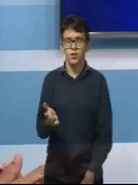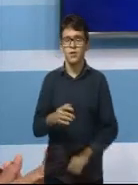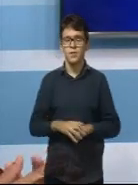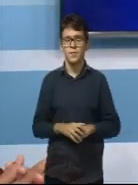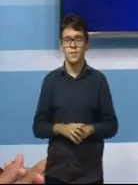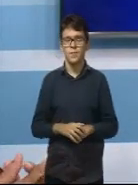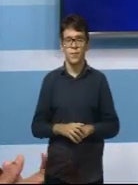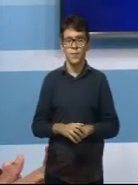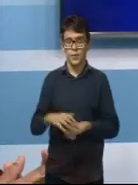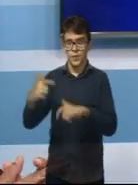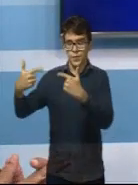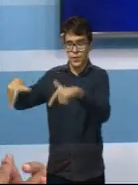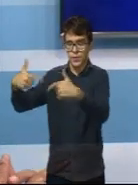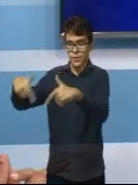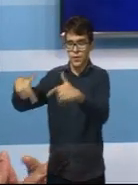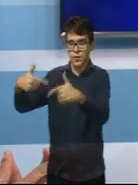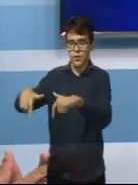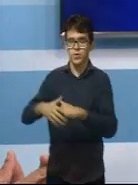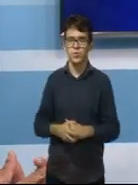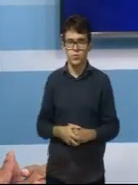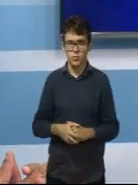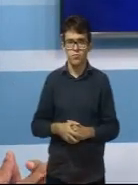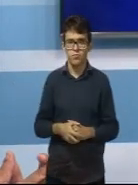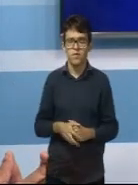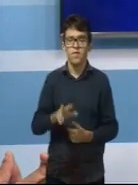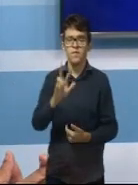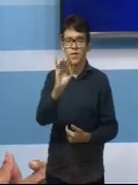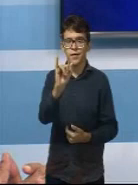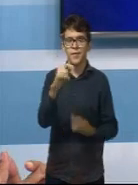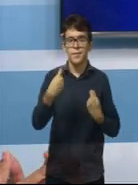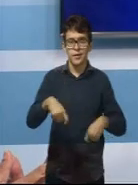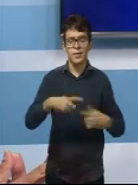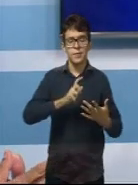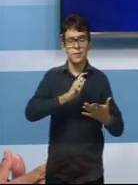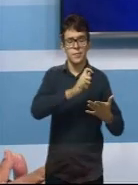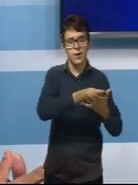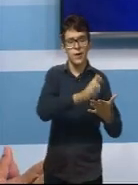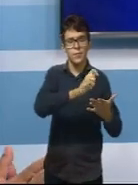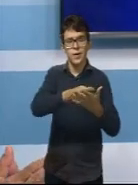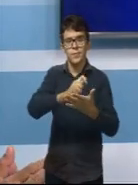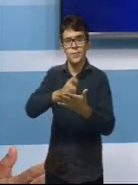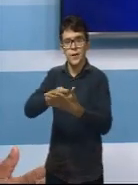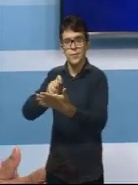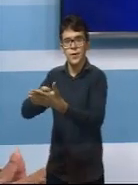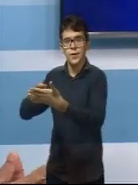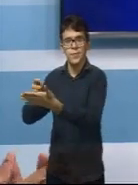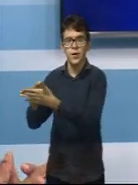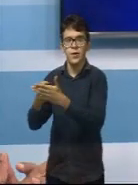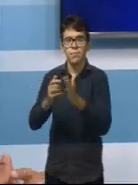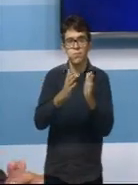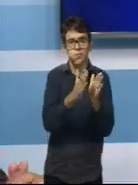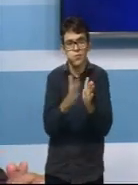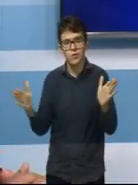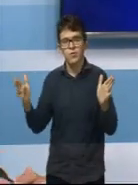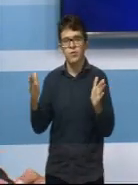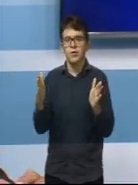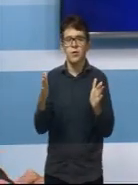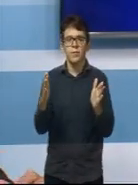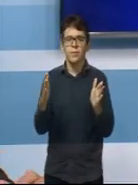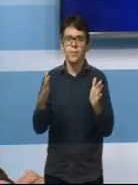ao trabalhador também, porque vai passar a ter que contribuir por mais tempo, e aí homens e